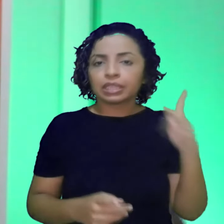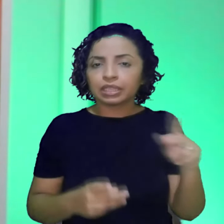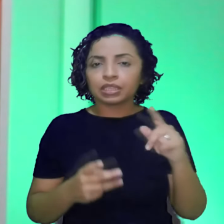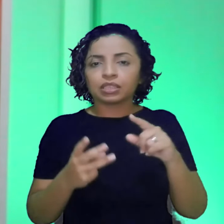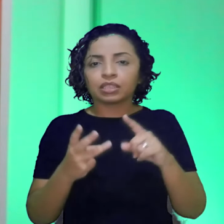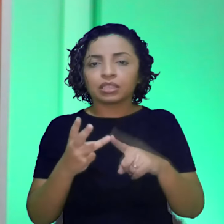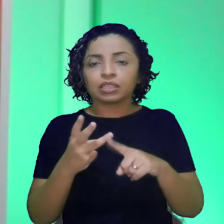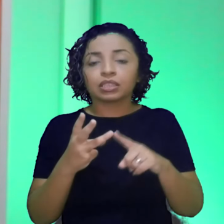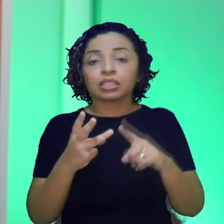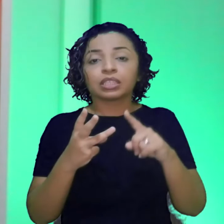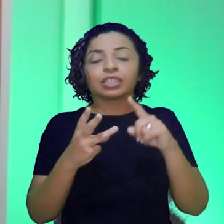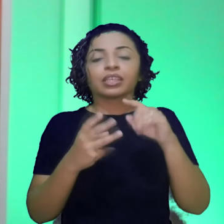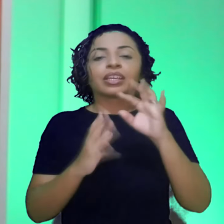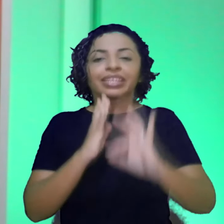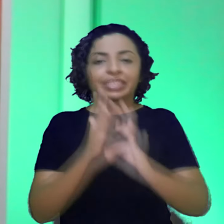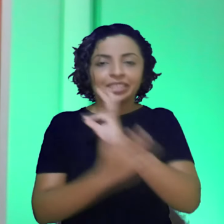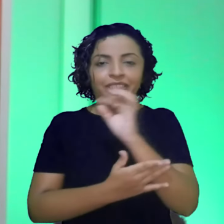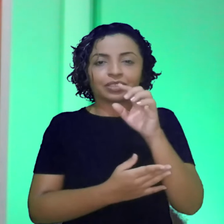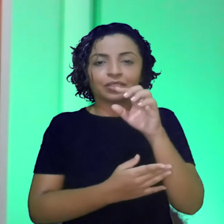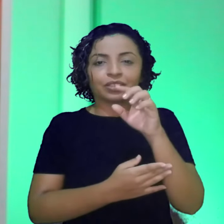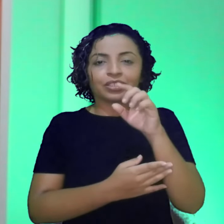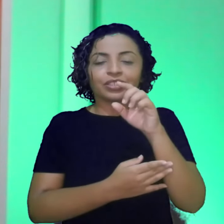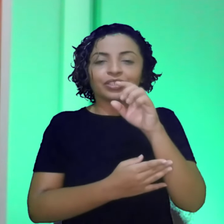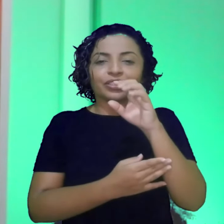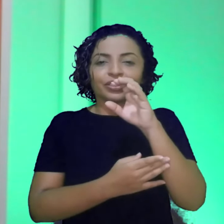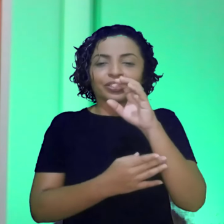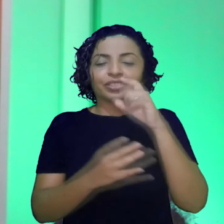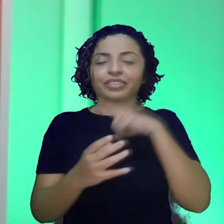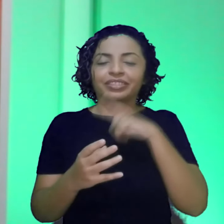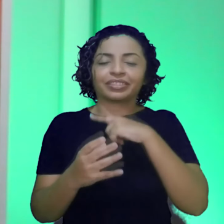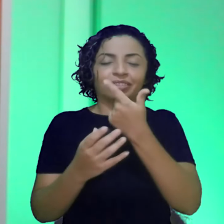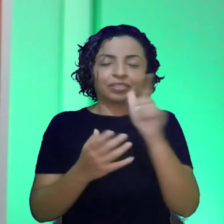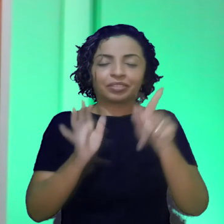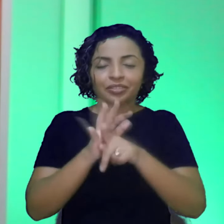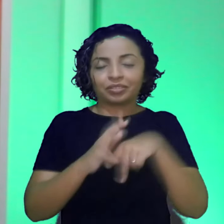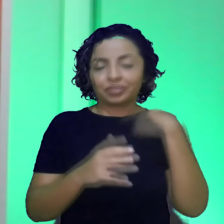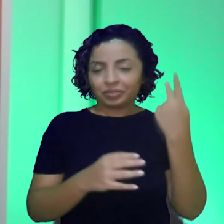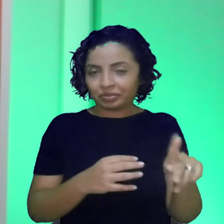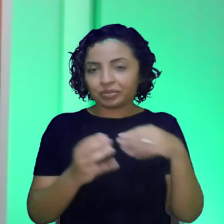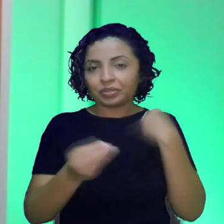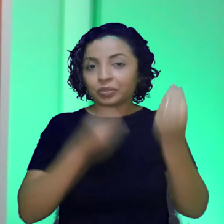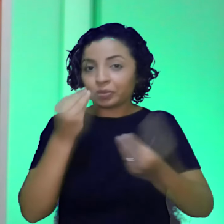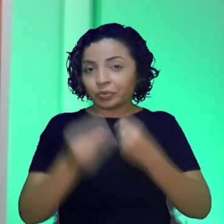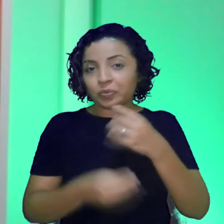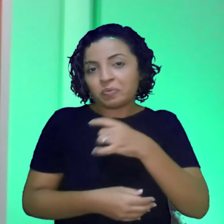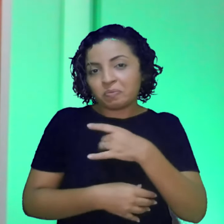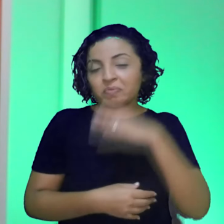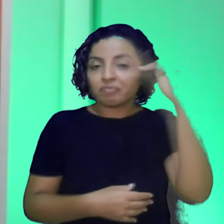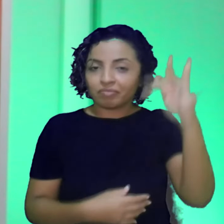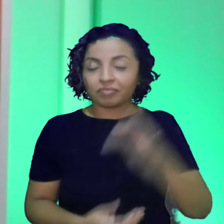Antônio Chercheneski nos faz encarar os traumas do passado, assim como o atávico medo do futuro.